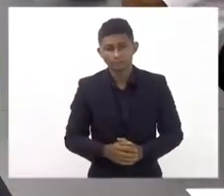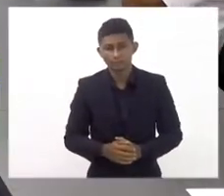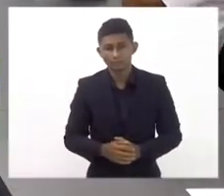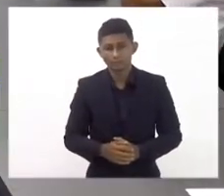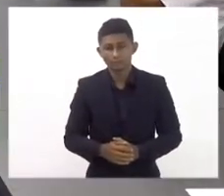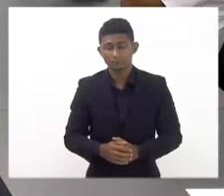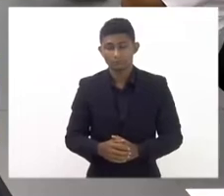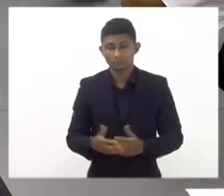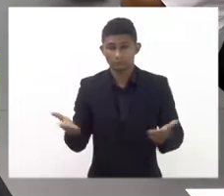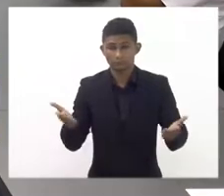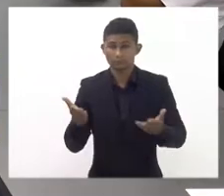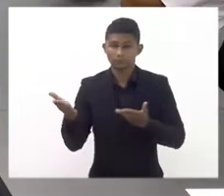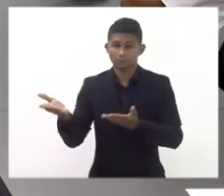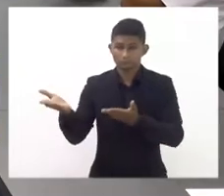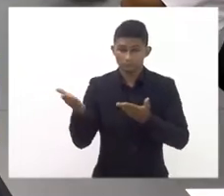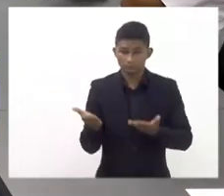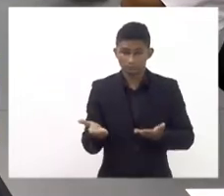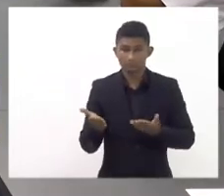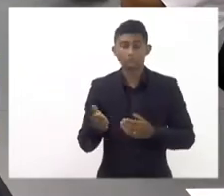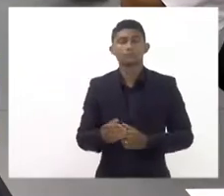Quero chamar agora para fazer uso da palavra